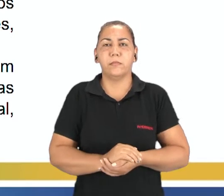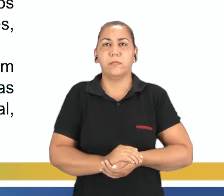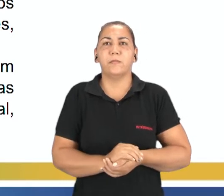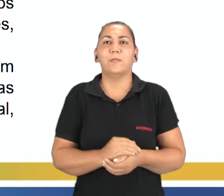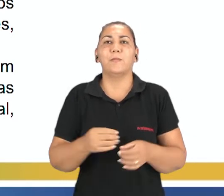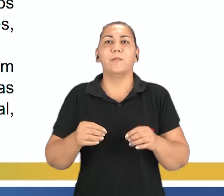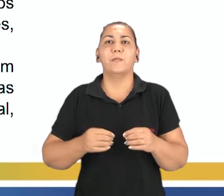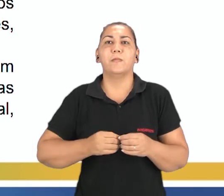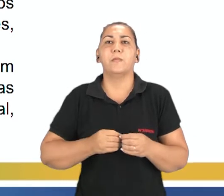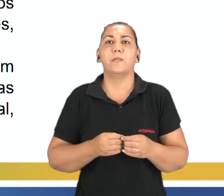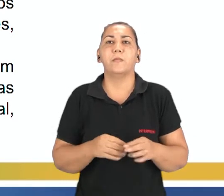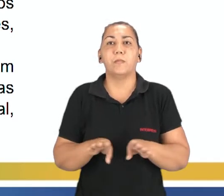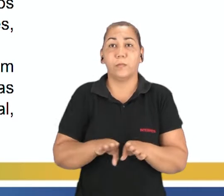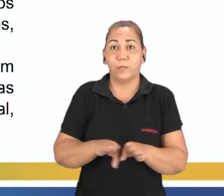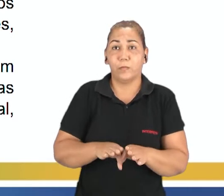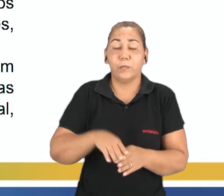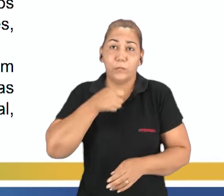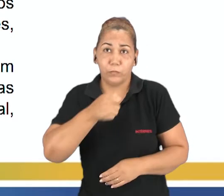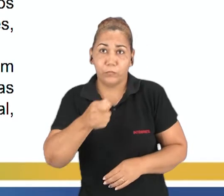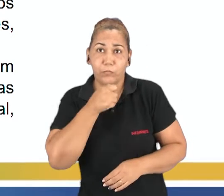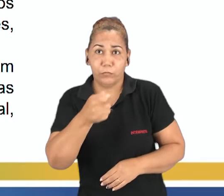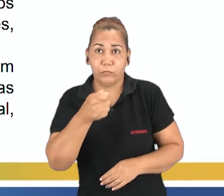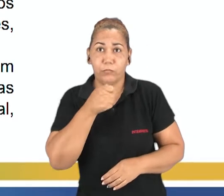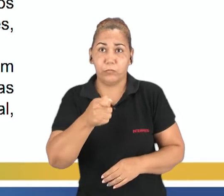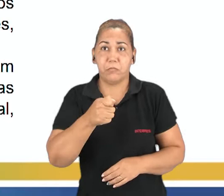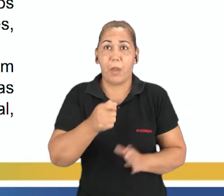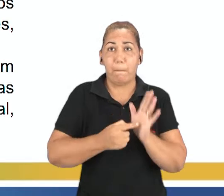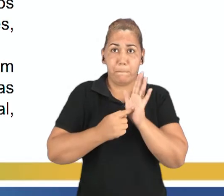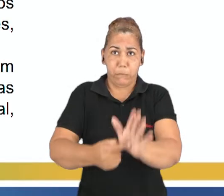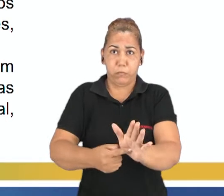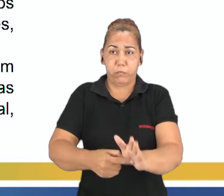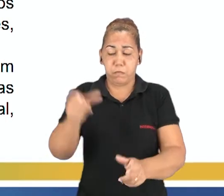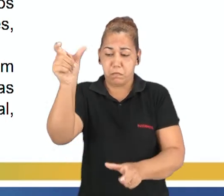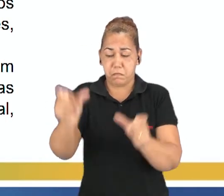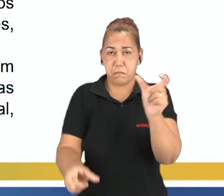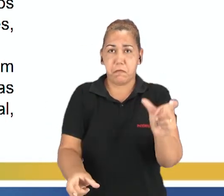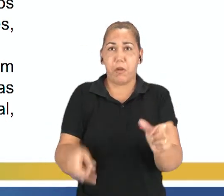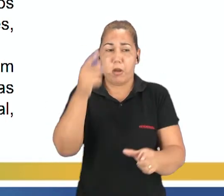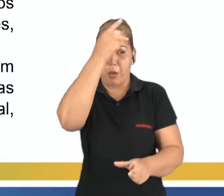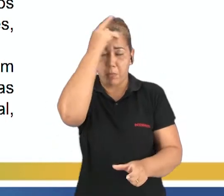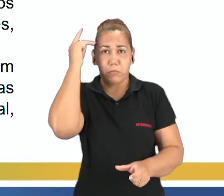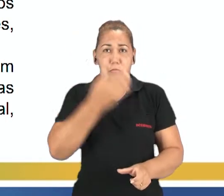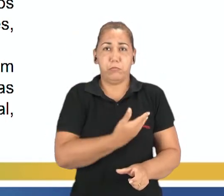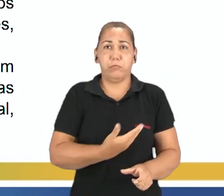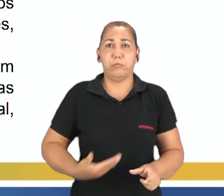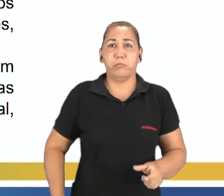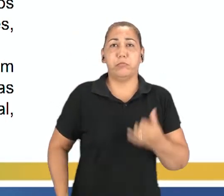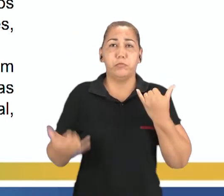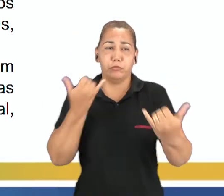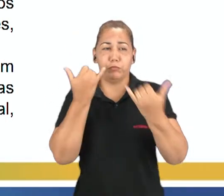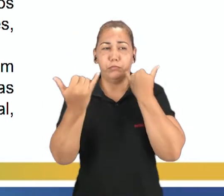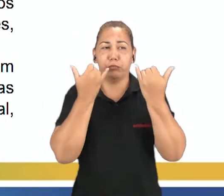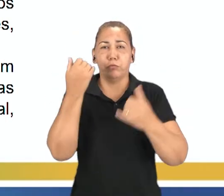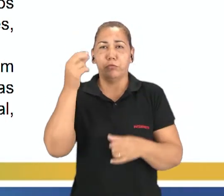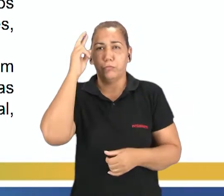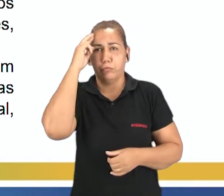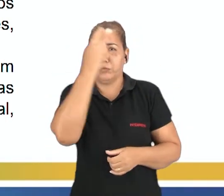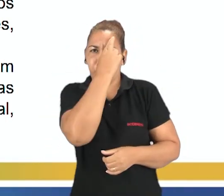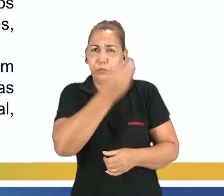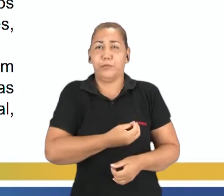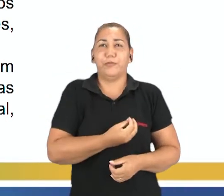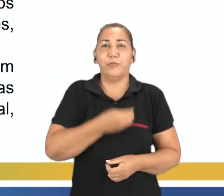entrevista personalidade. Retrata um perfil de uma pessoa pública com informações sobre a história de vida,